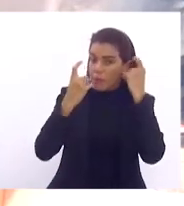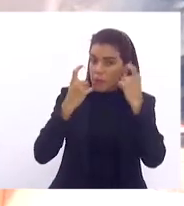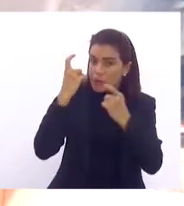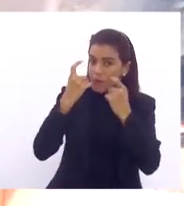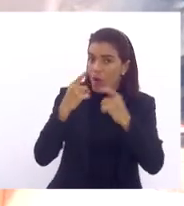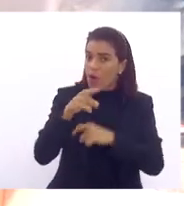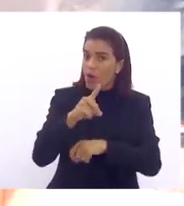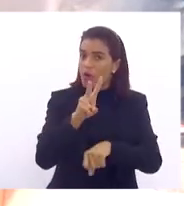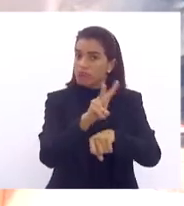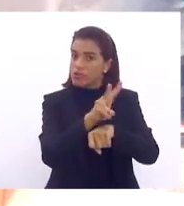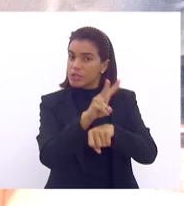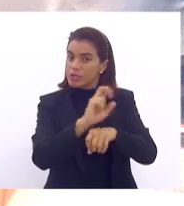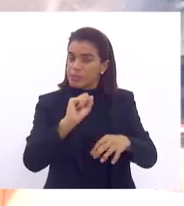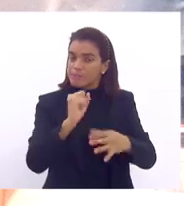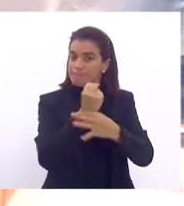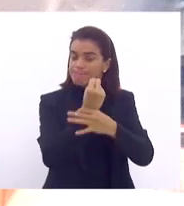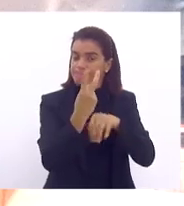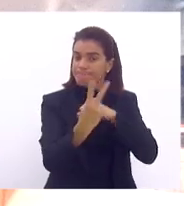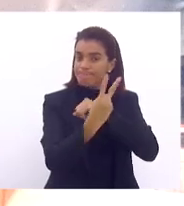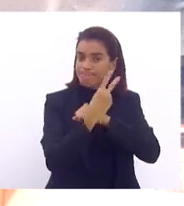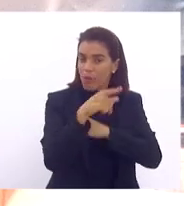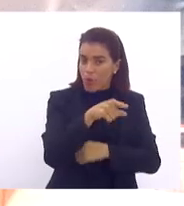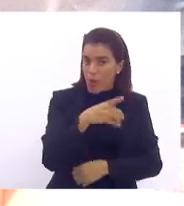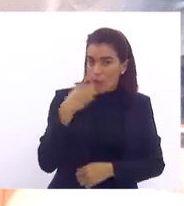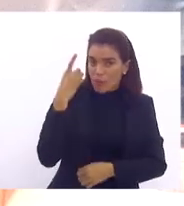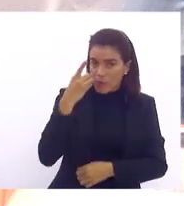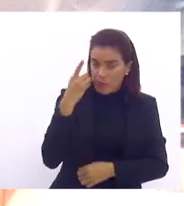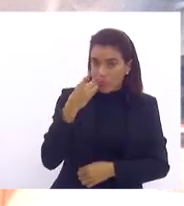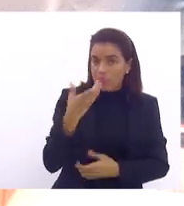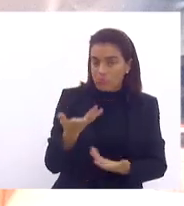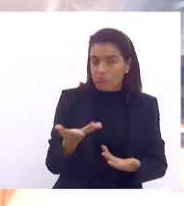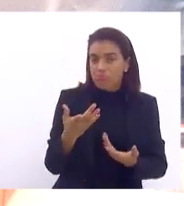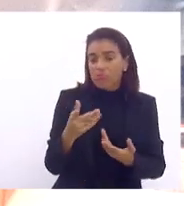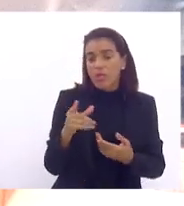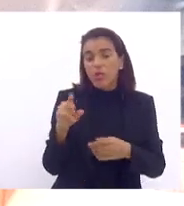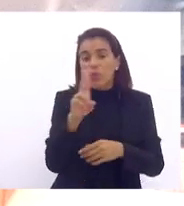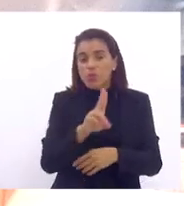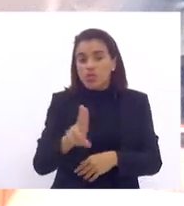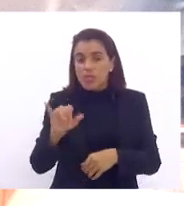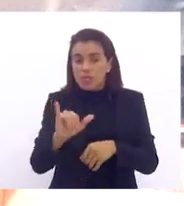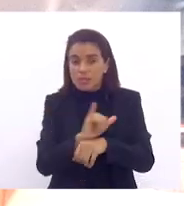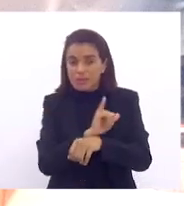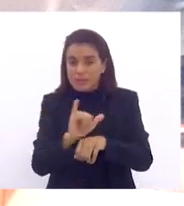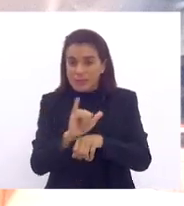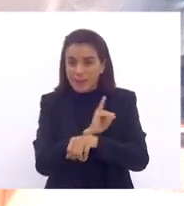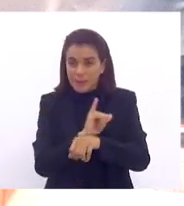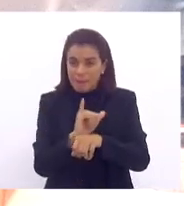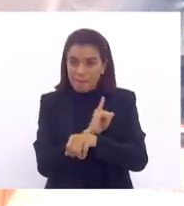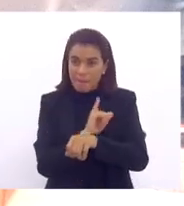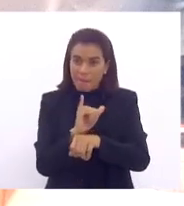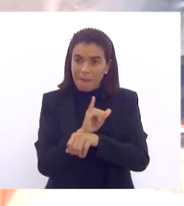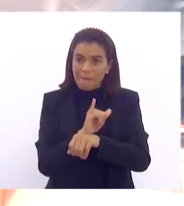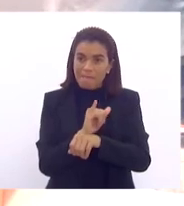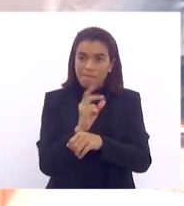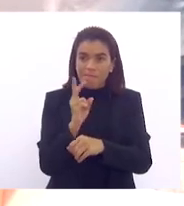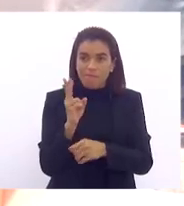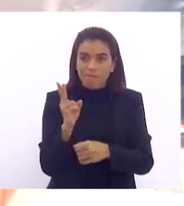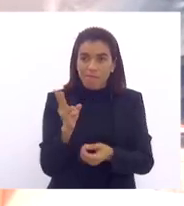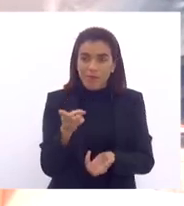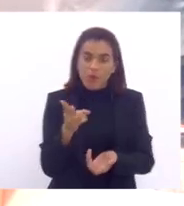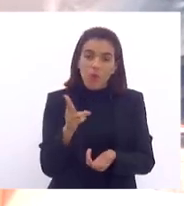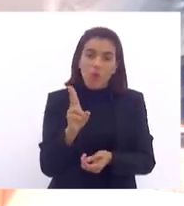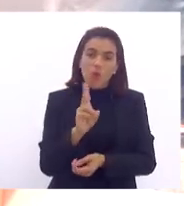a sua segurança com a sua carreira e se utiliza desses meios ainda que de forma que ainda que usando um